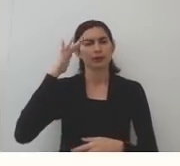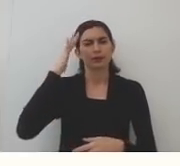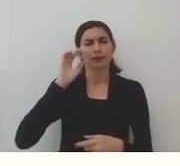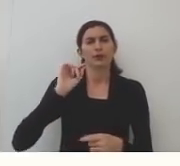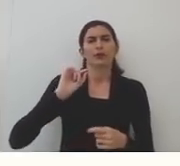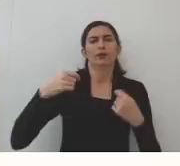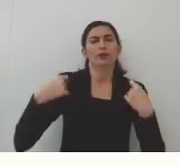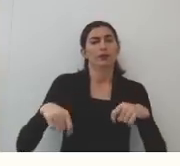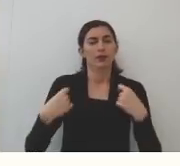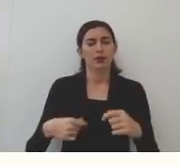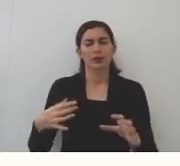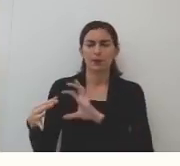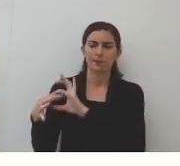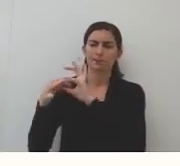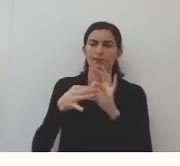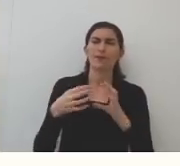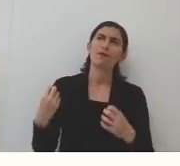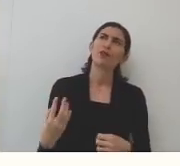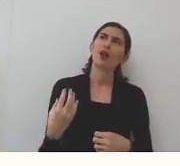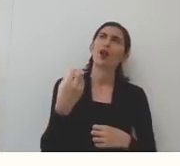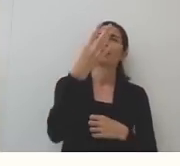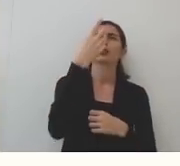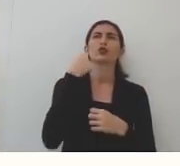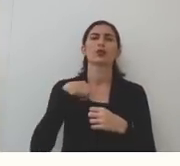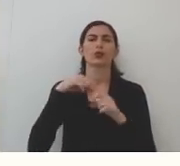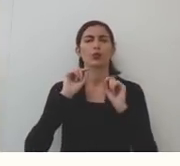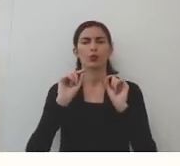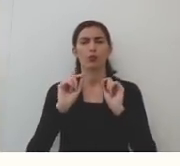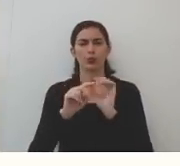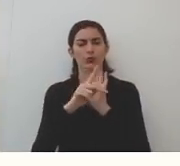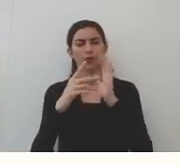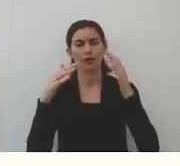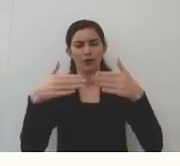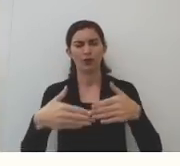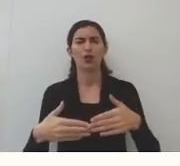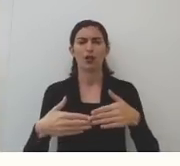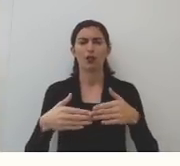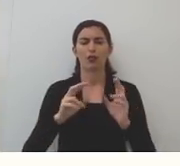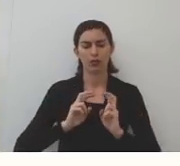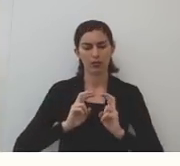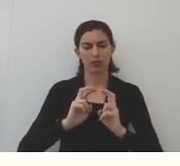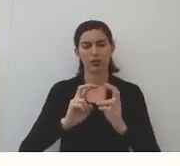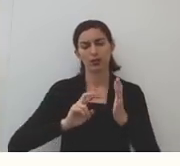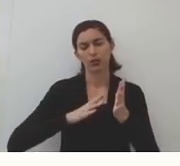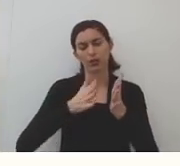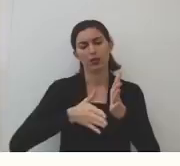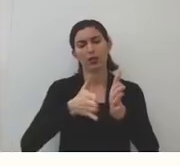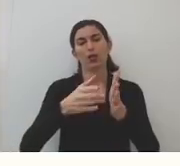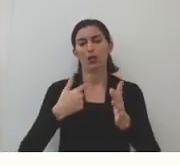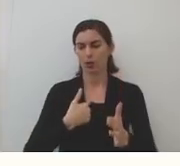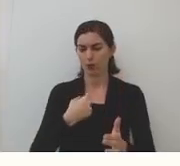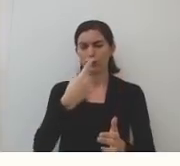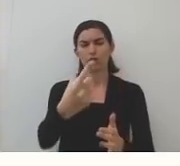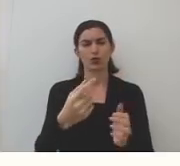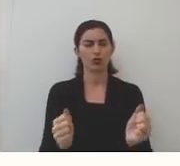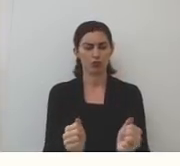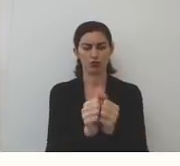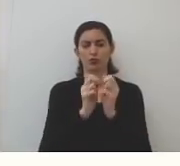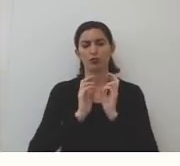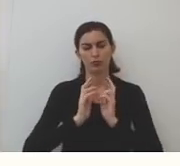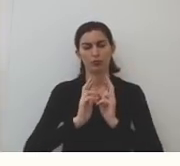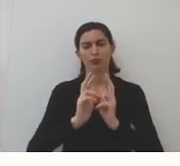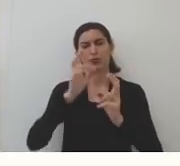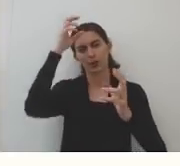isso, é necessário fazermos uma viagem de forma mais específica, uma viagem de trem, onde eu e você estaremos em um